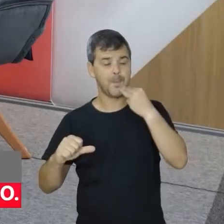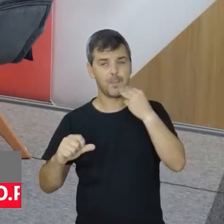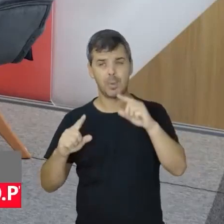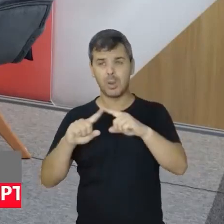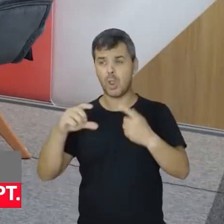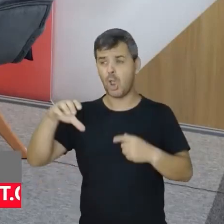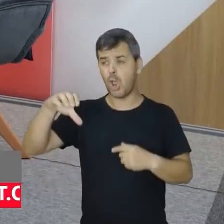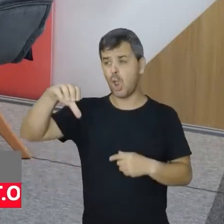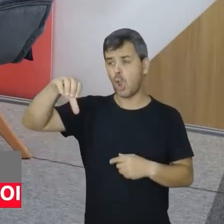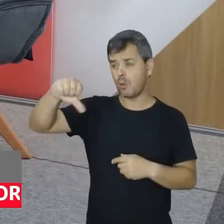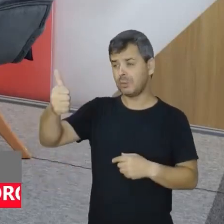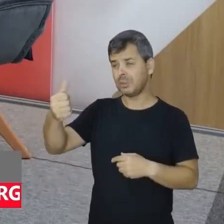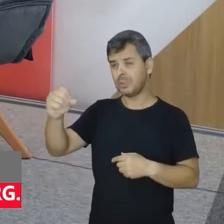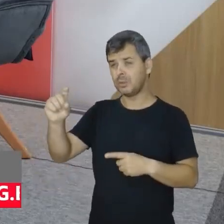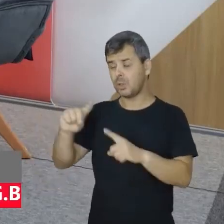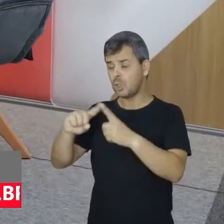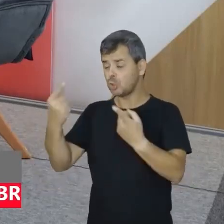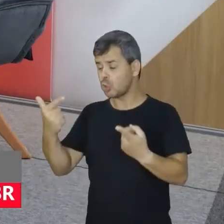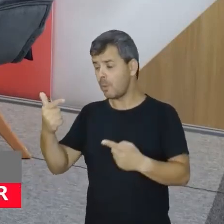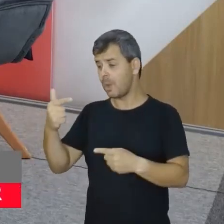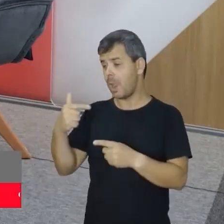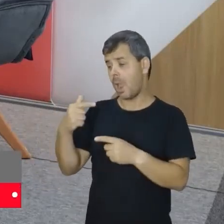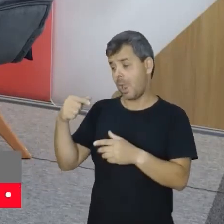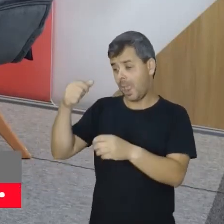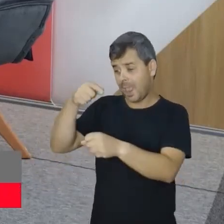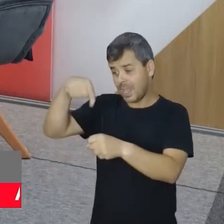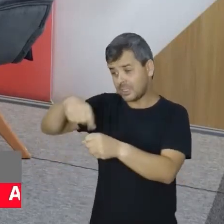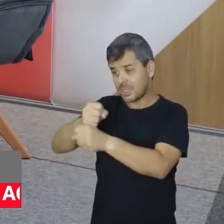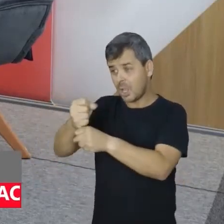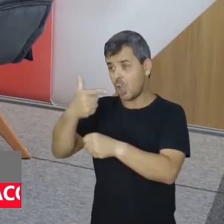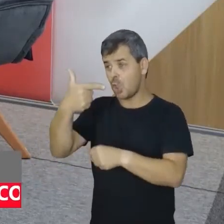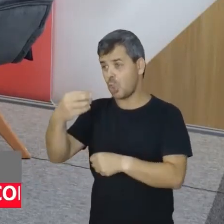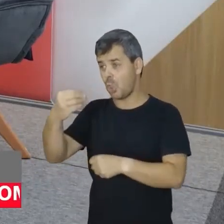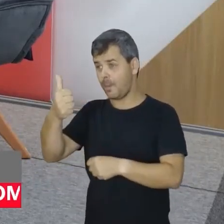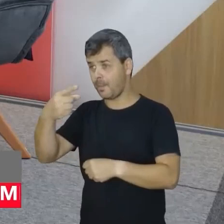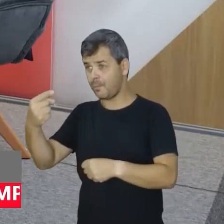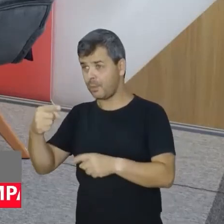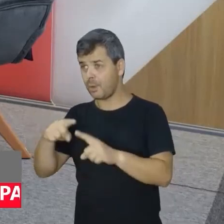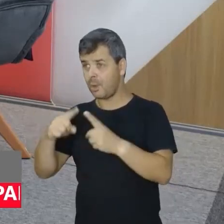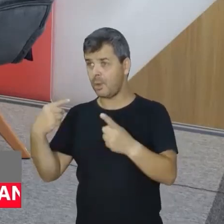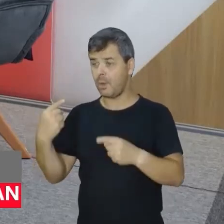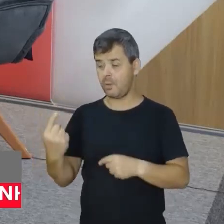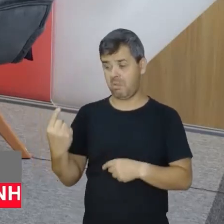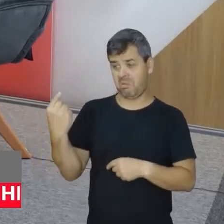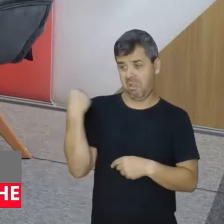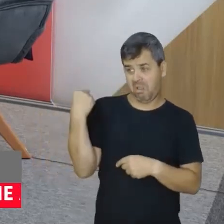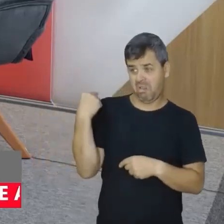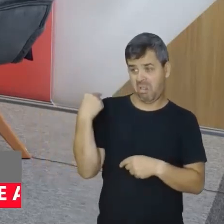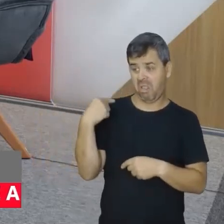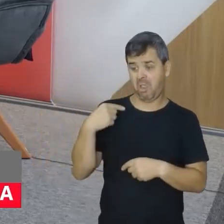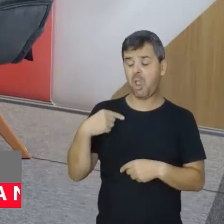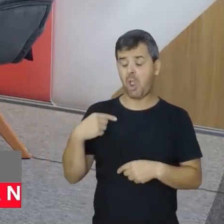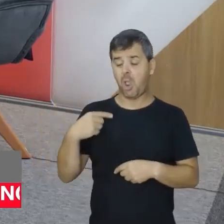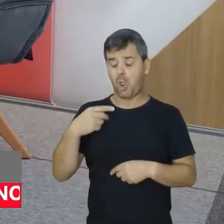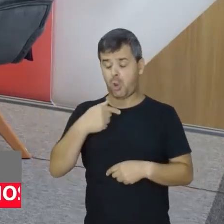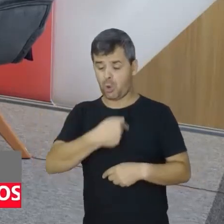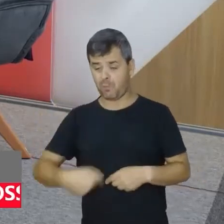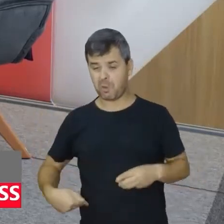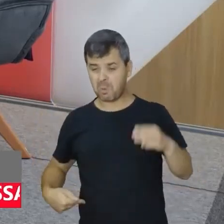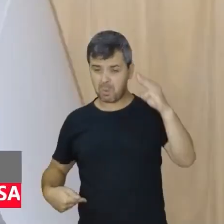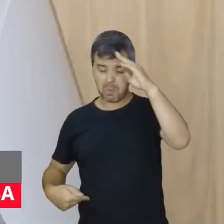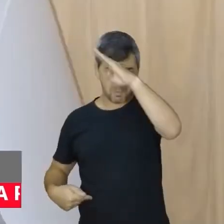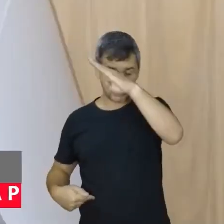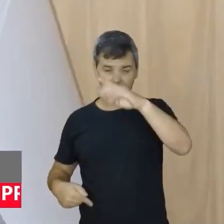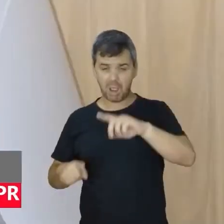mais de 900 milhões de reais só para 2023. Se dependesse do orçamento que ficou do governo passado para o PA esse ano, Amanda,